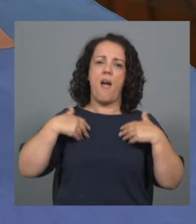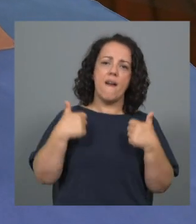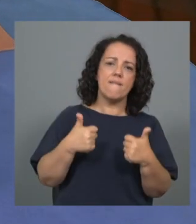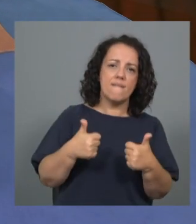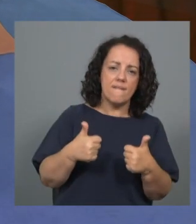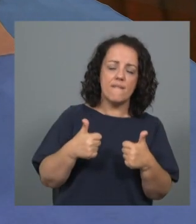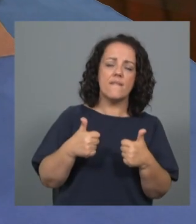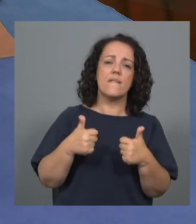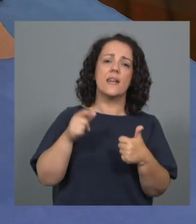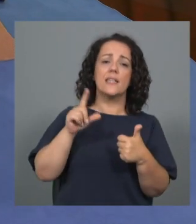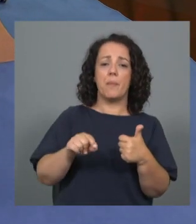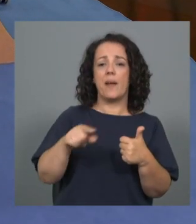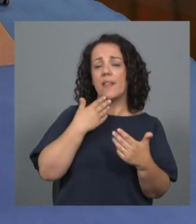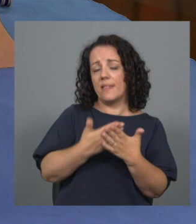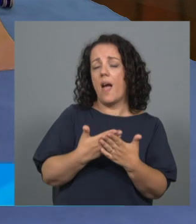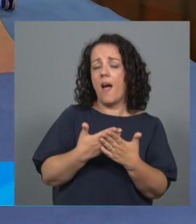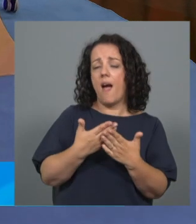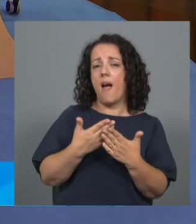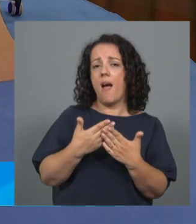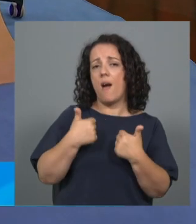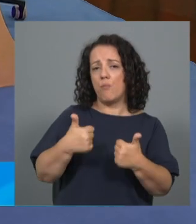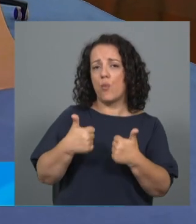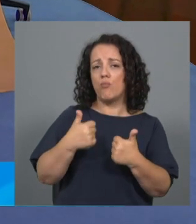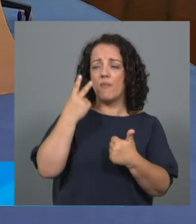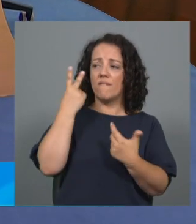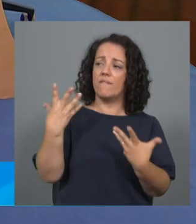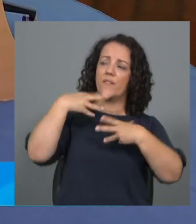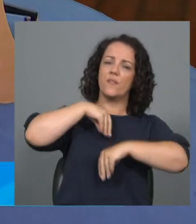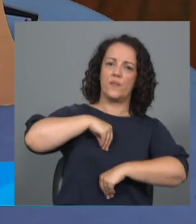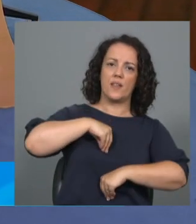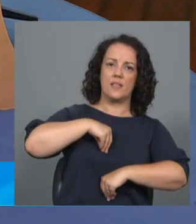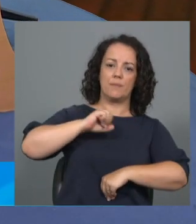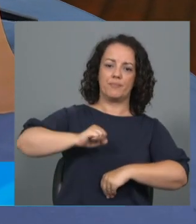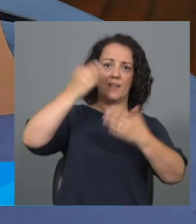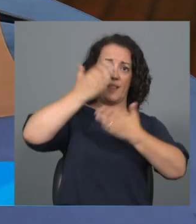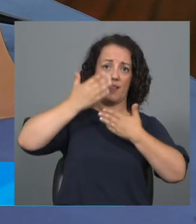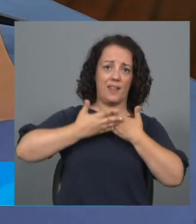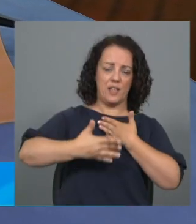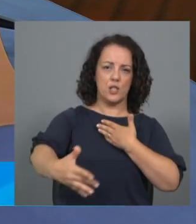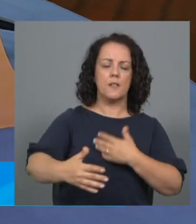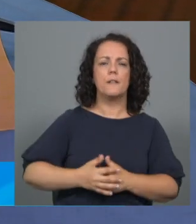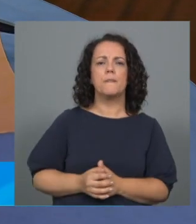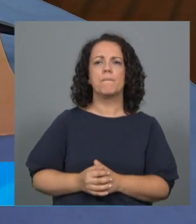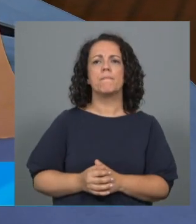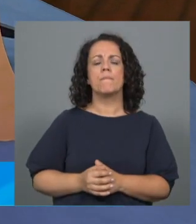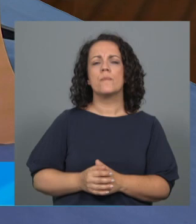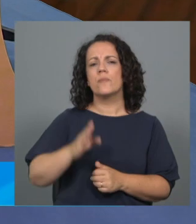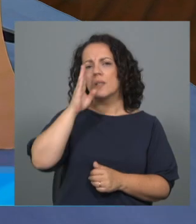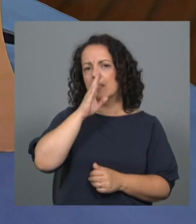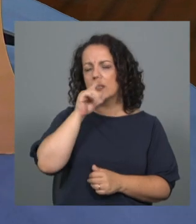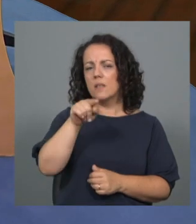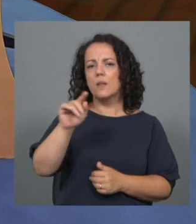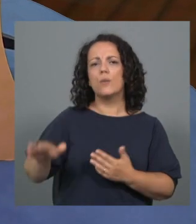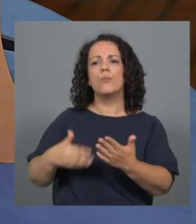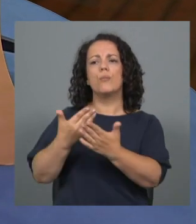provavelmente de bom fruto, de vivência. Também para estes dias. E se tivesse de sugerir alguns locais,